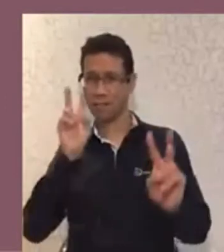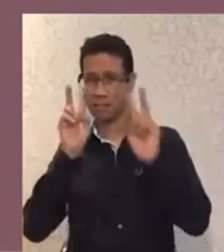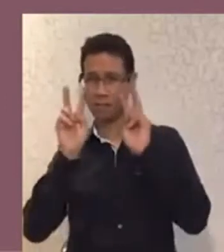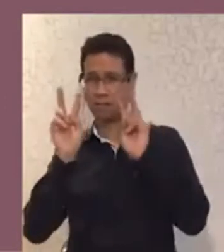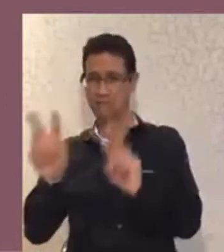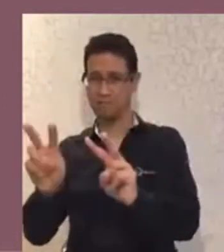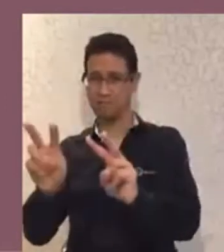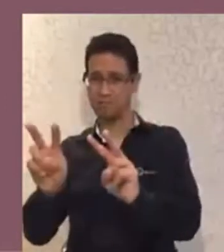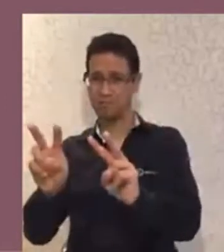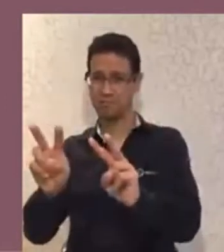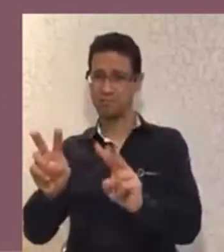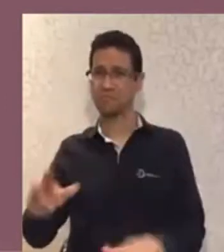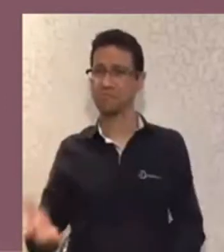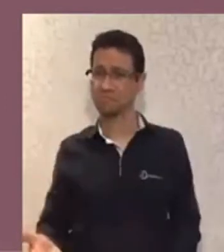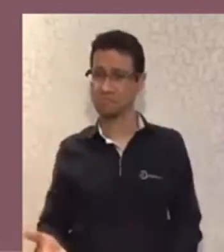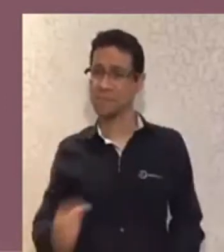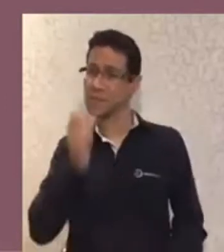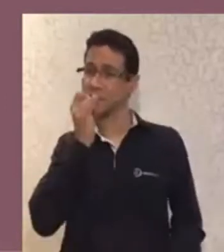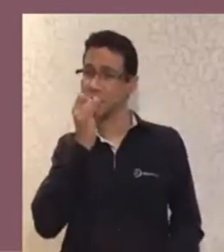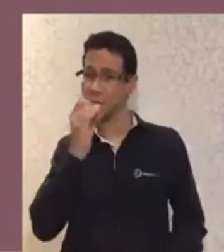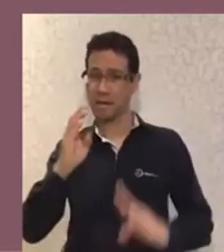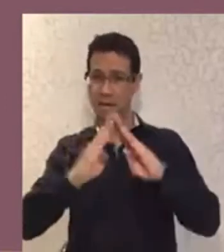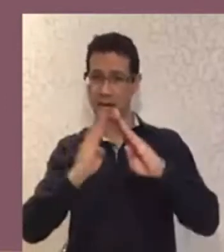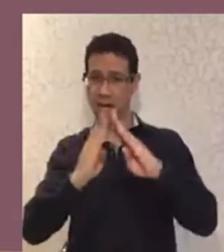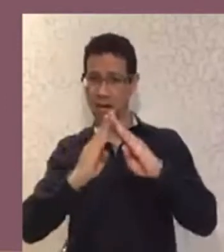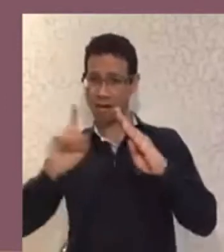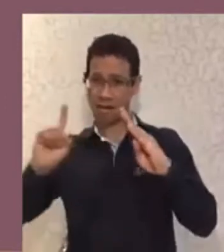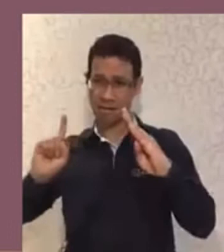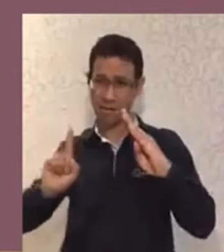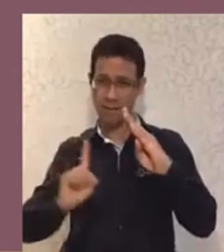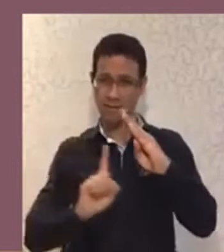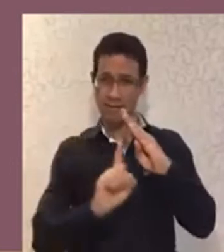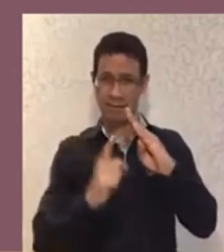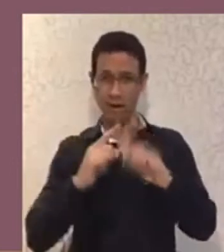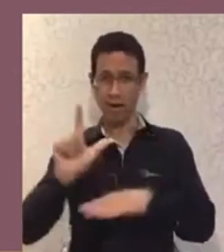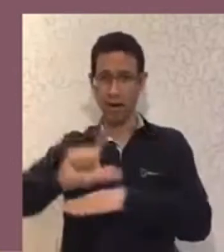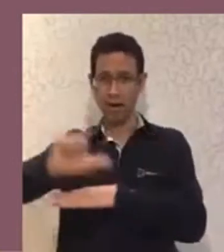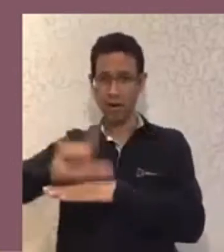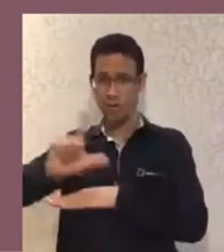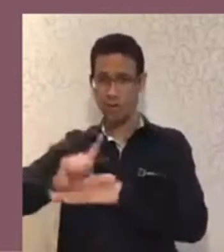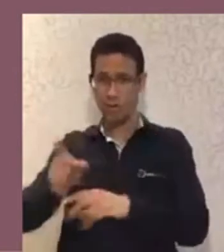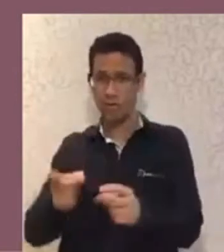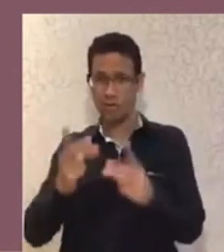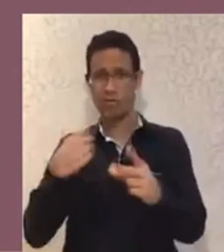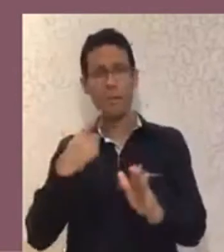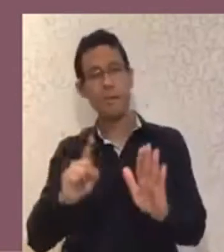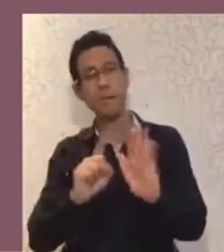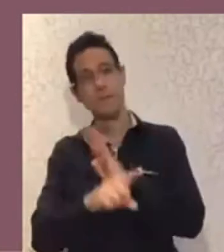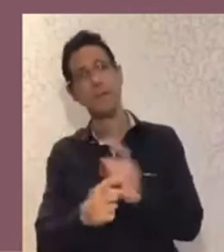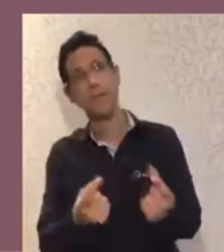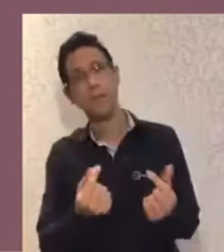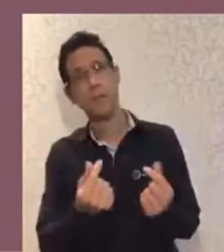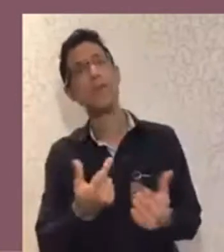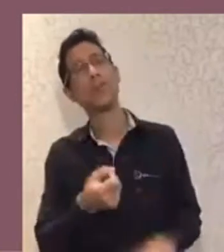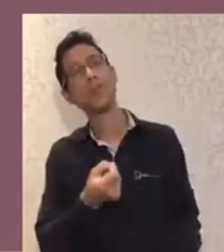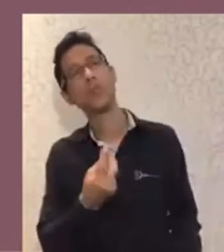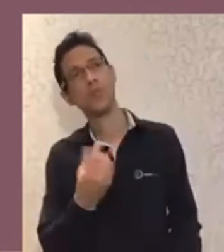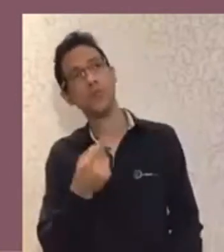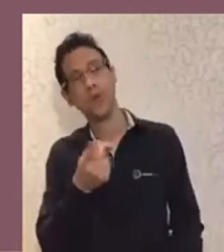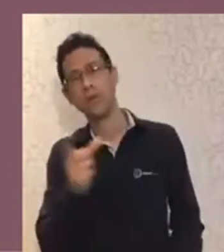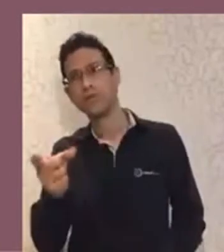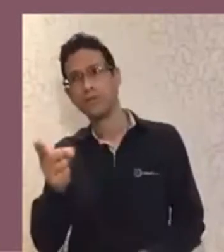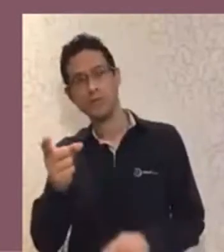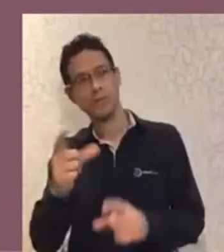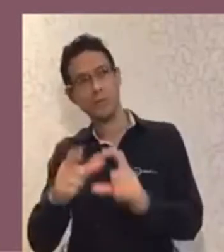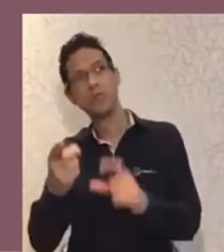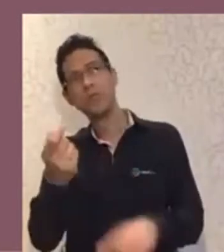relação, entrar numa casa de comércio e perguntar o preço de alguma coisa. Acho que as pessoas negras, todo mundo,